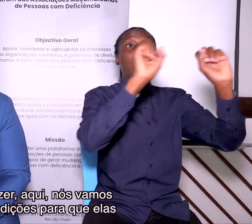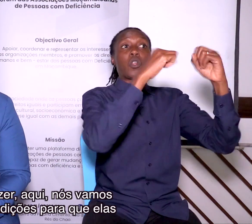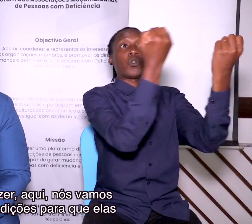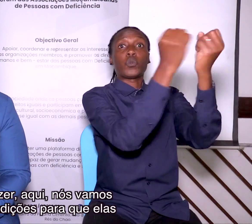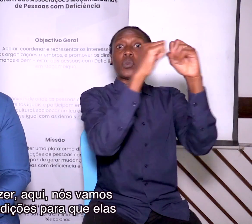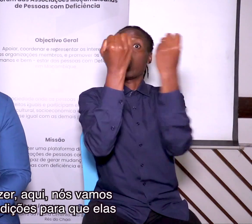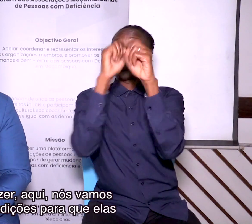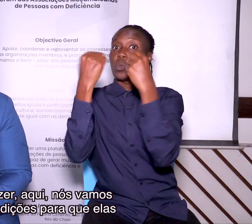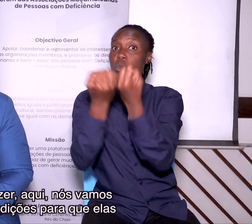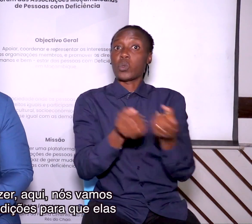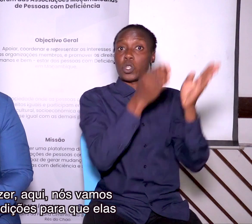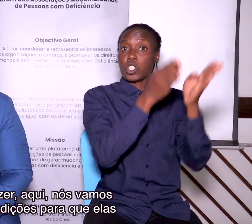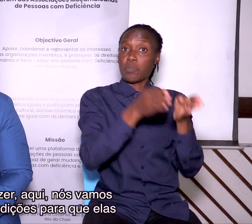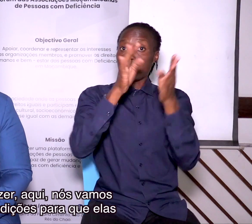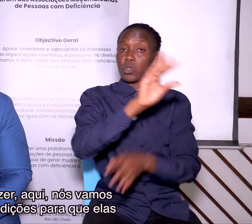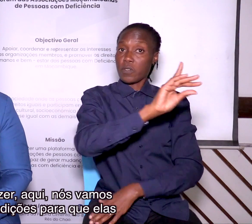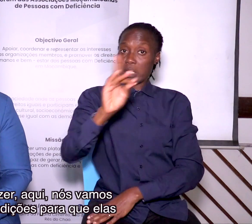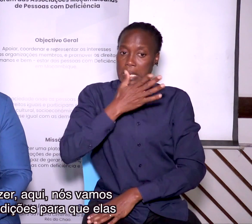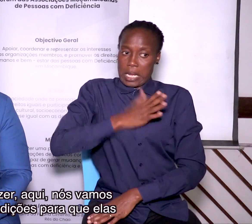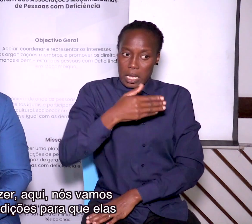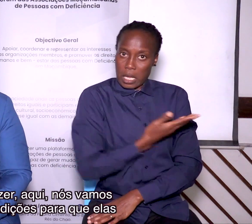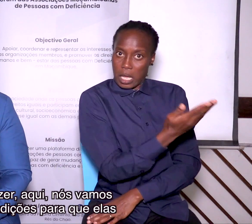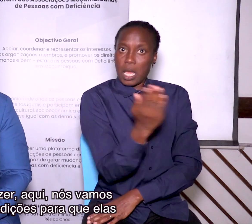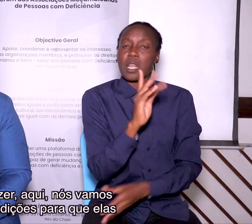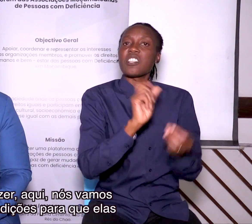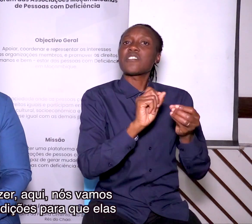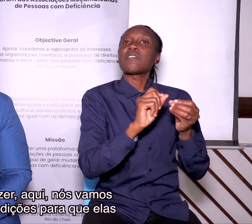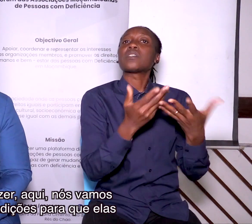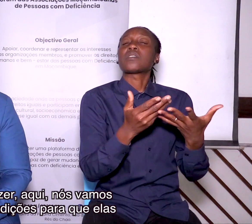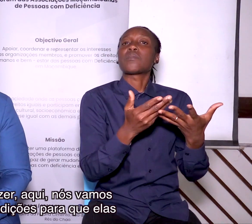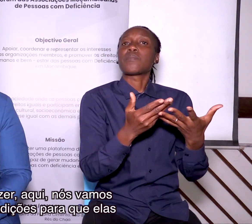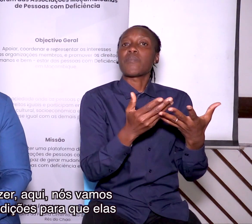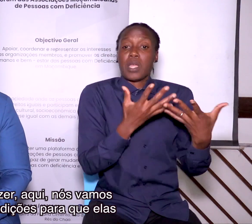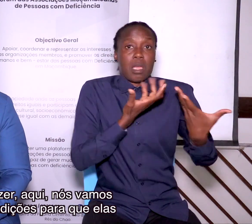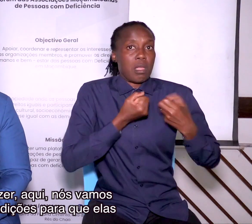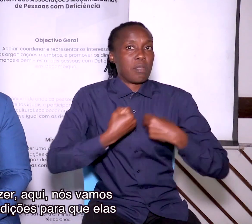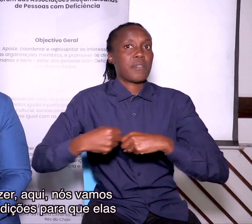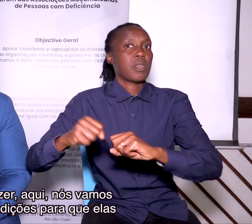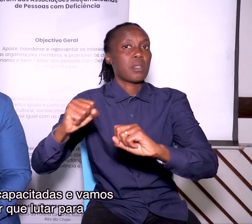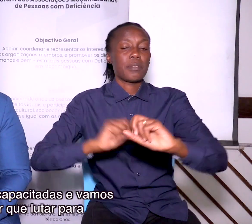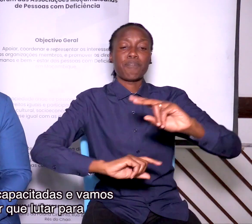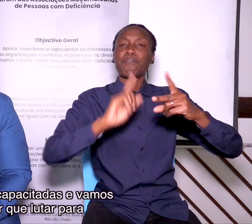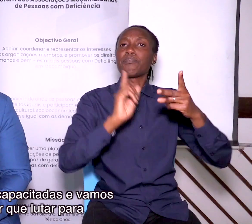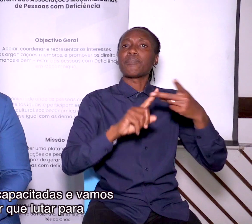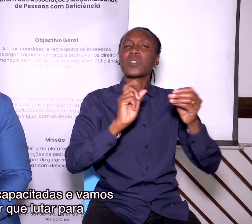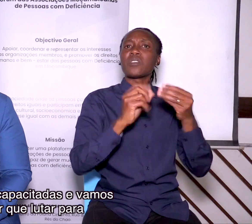fazer. Quer dizer, aqui nós vamos criar condições para que as mesmas elas sejam